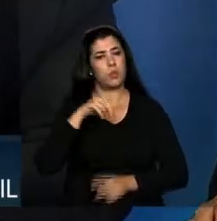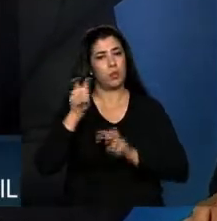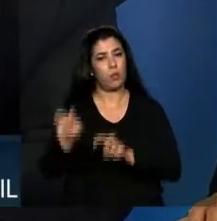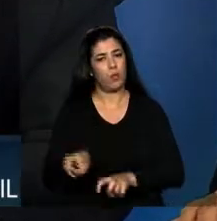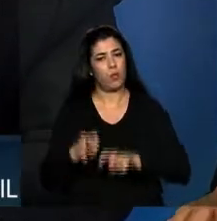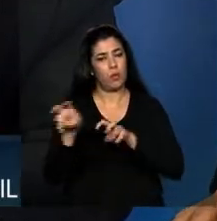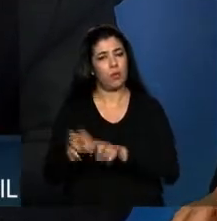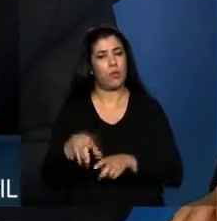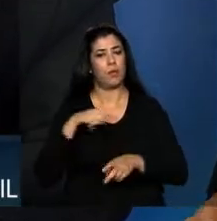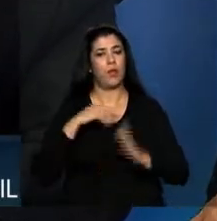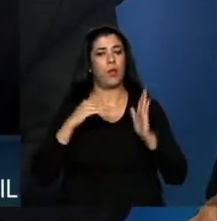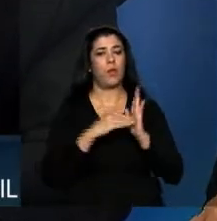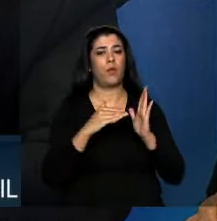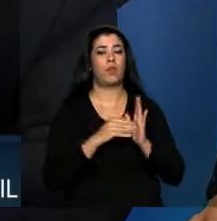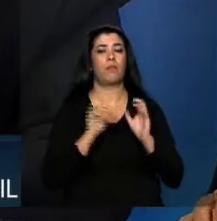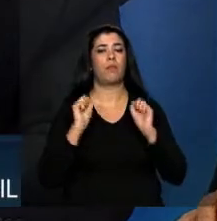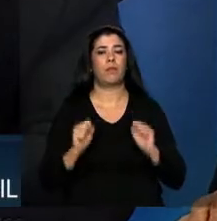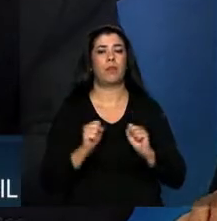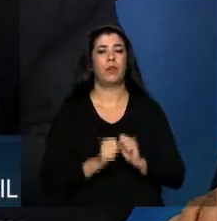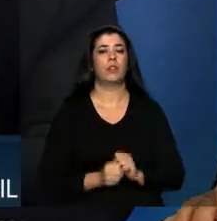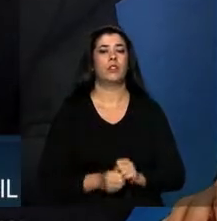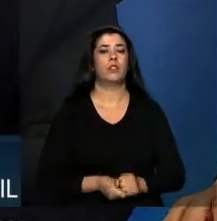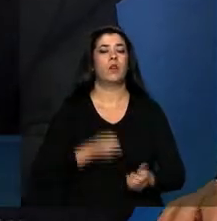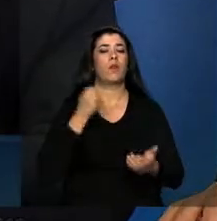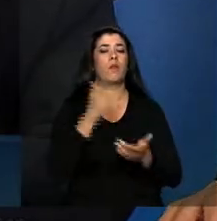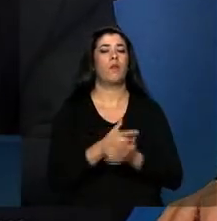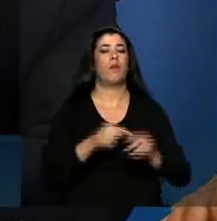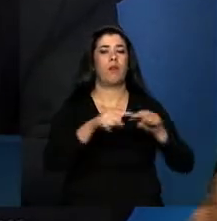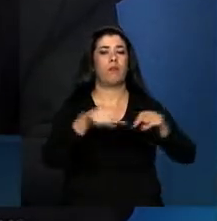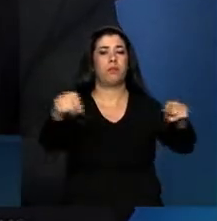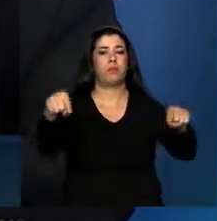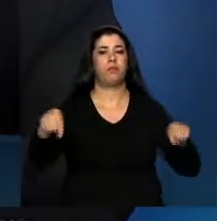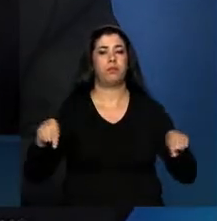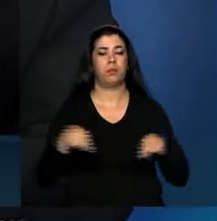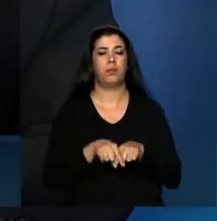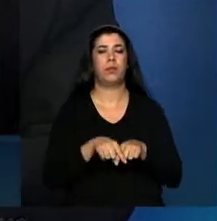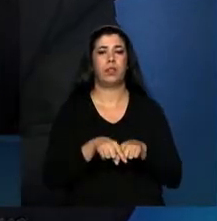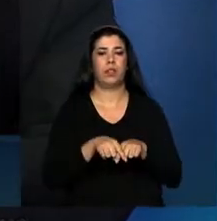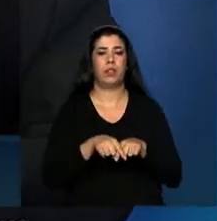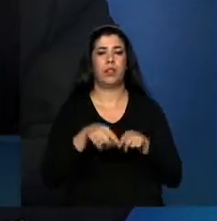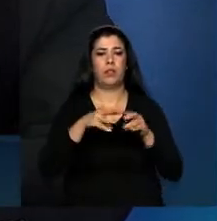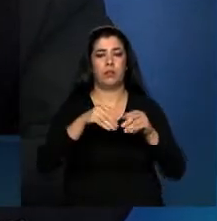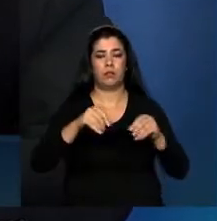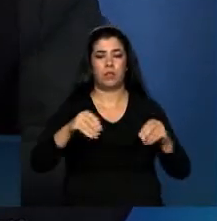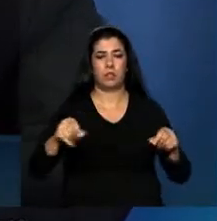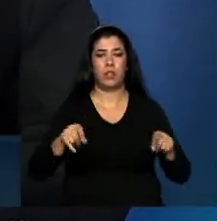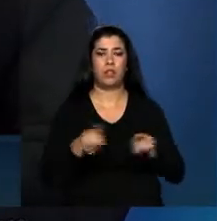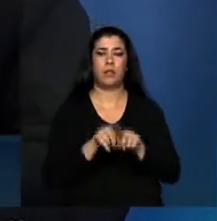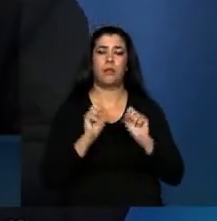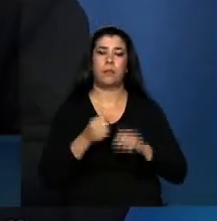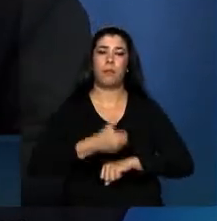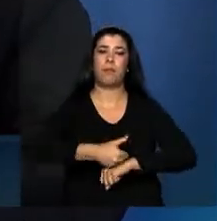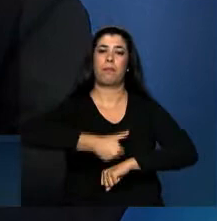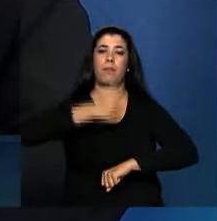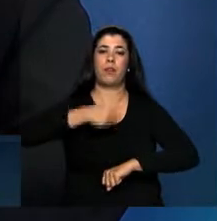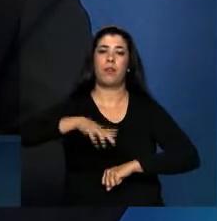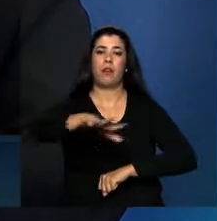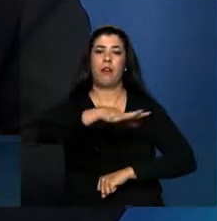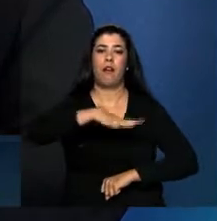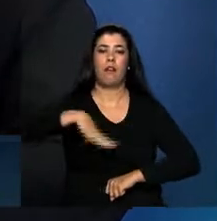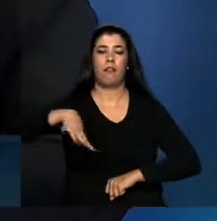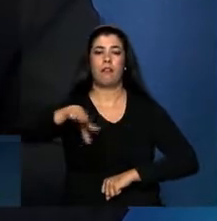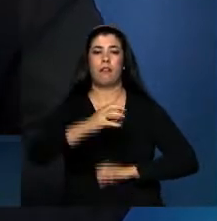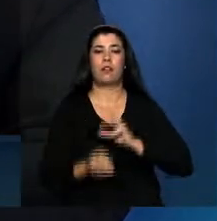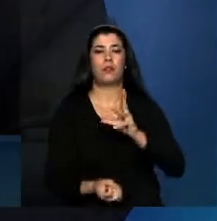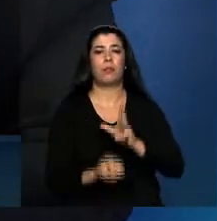possam comprar um pedaço de terra para melhorar a sua propriedade. Então, nós estamos